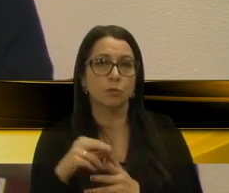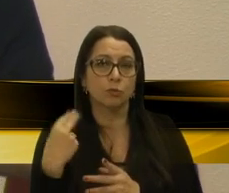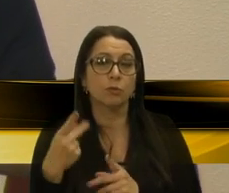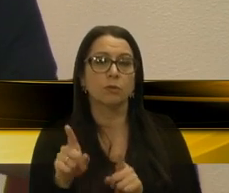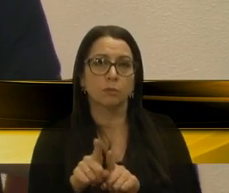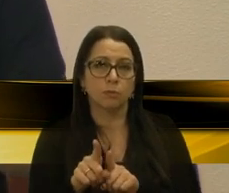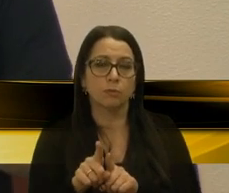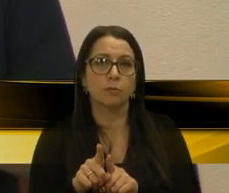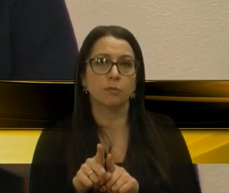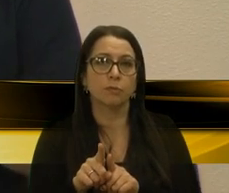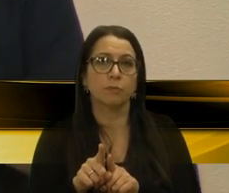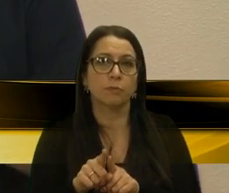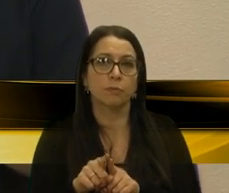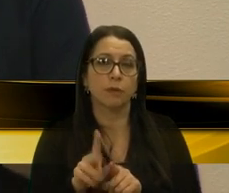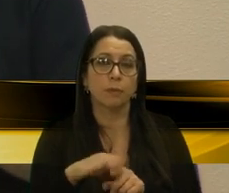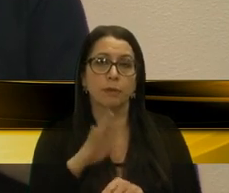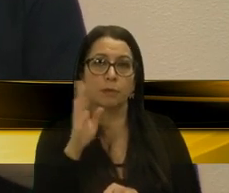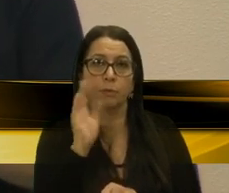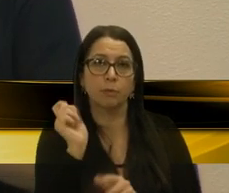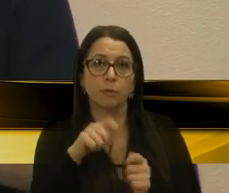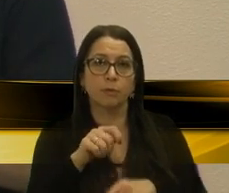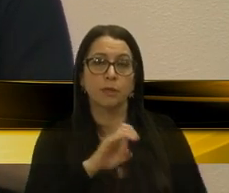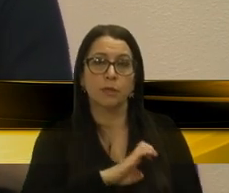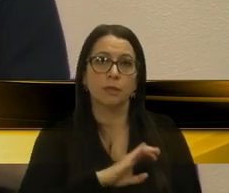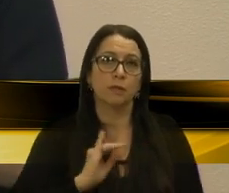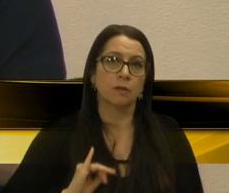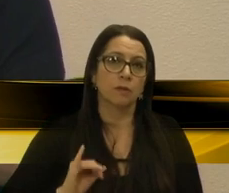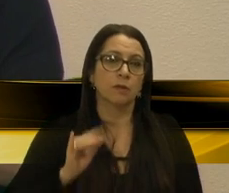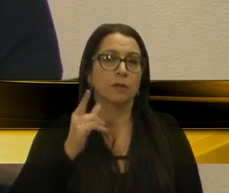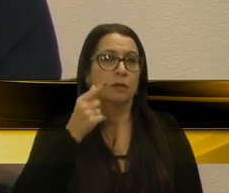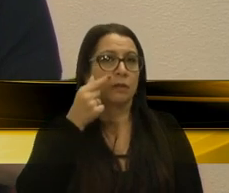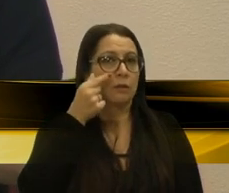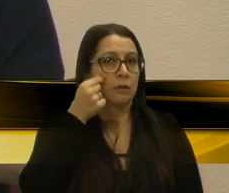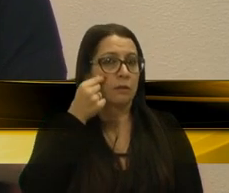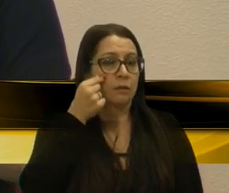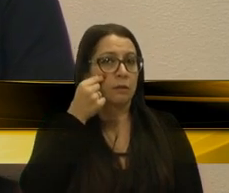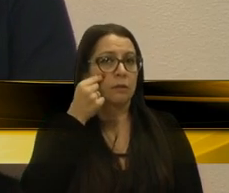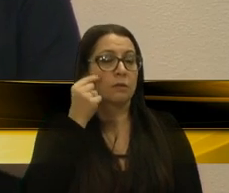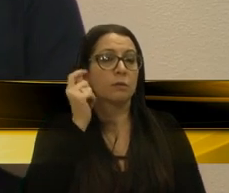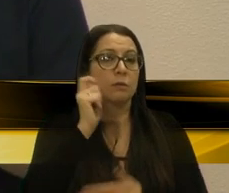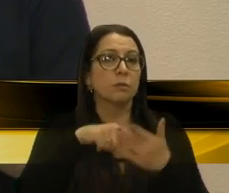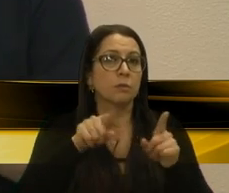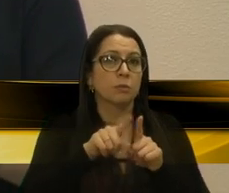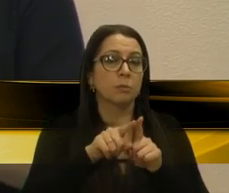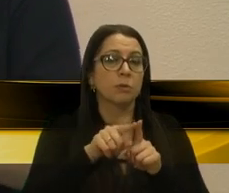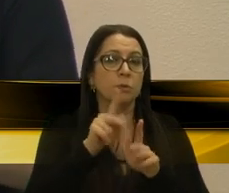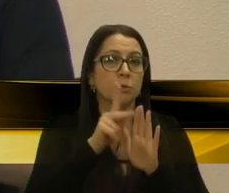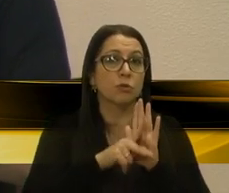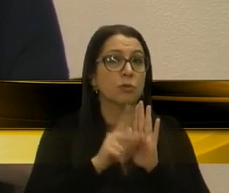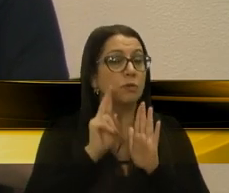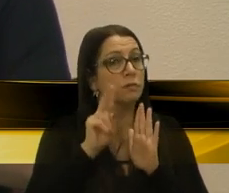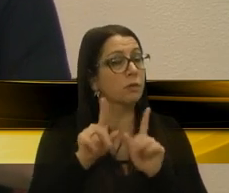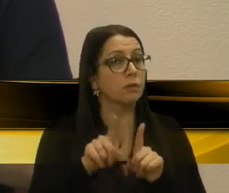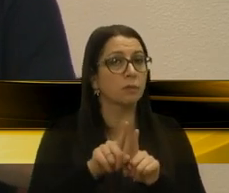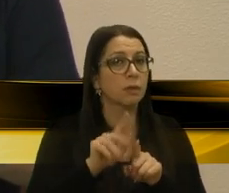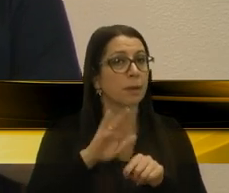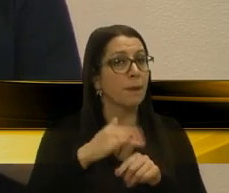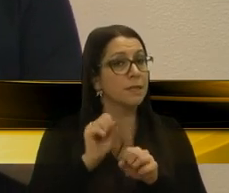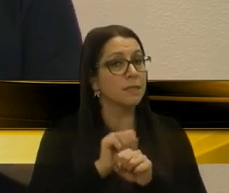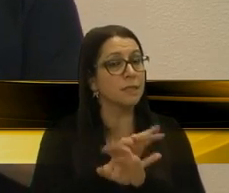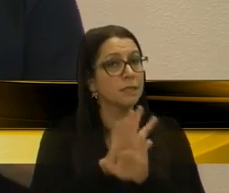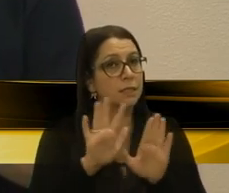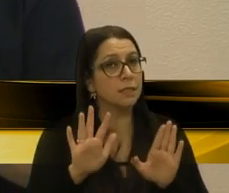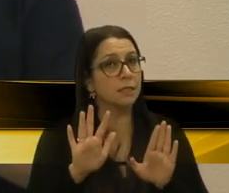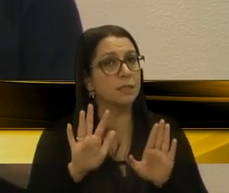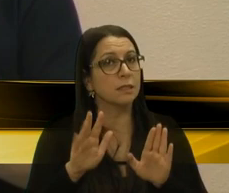também, em breve, vereador Edi, vereador Felício, protocolando aqui também um projeto que prevê também mais transparência